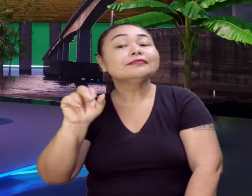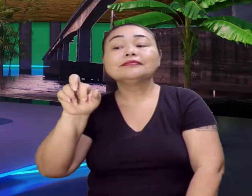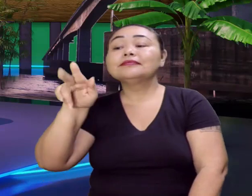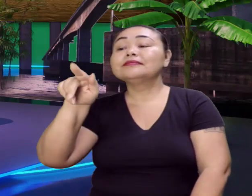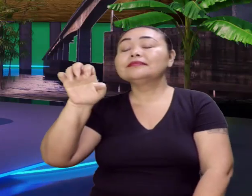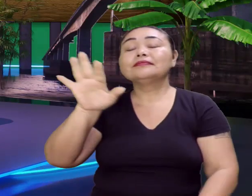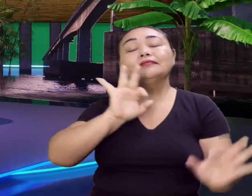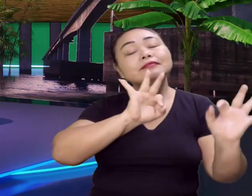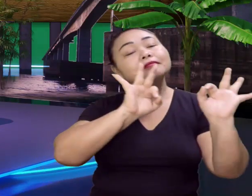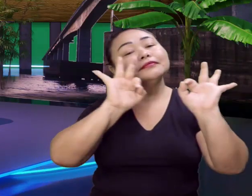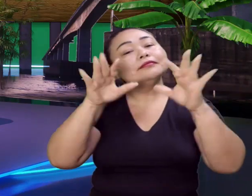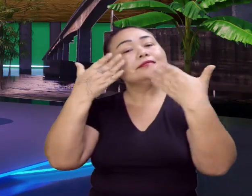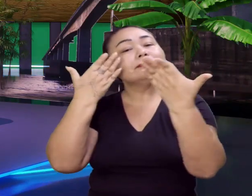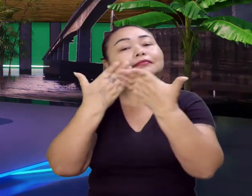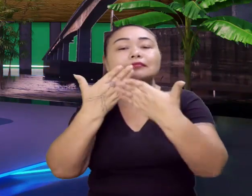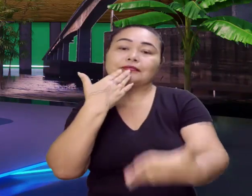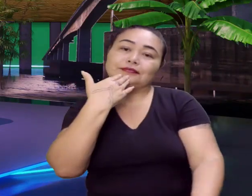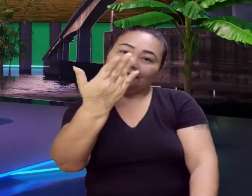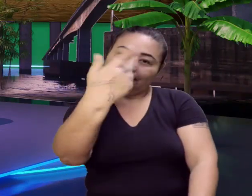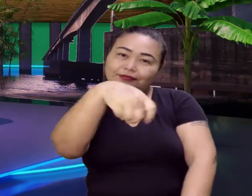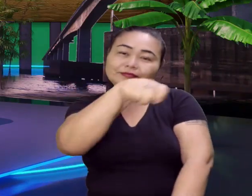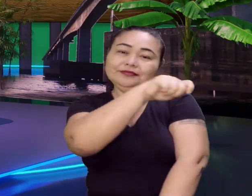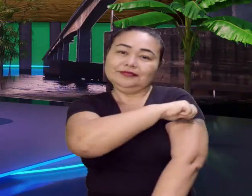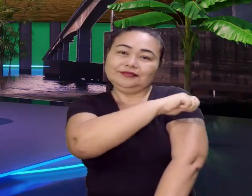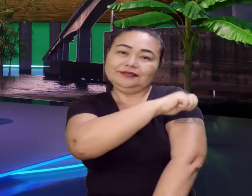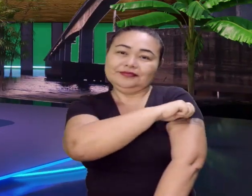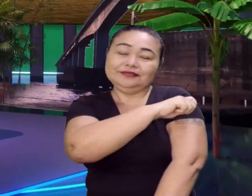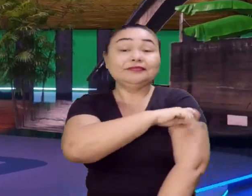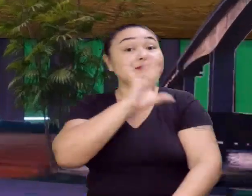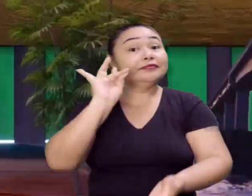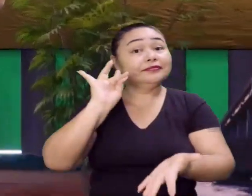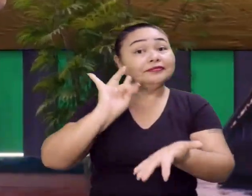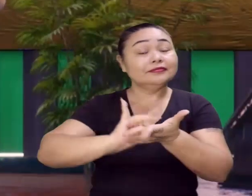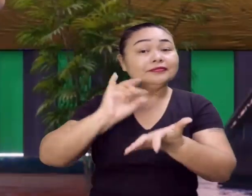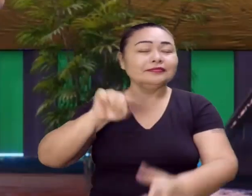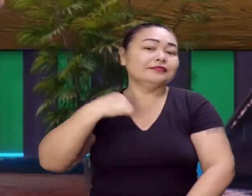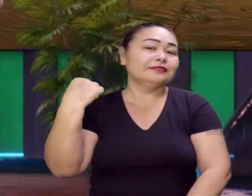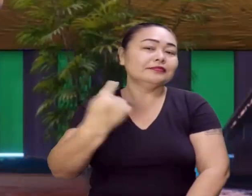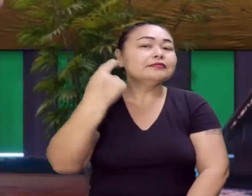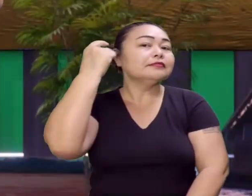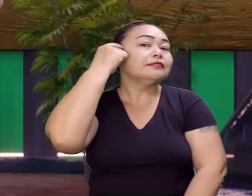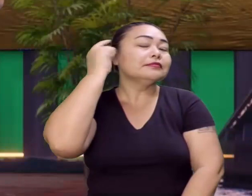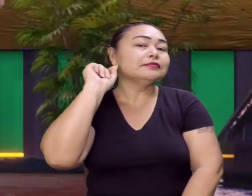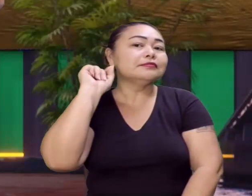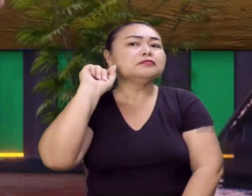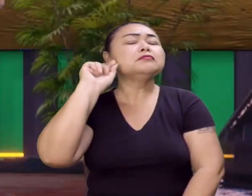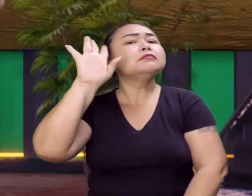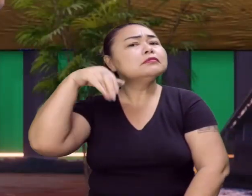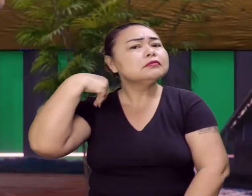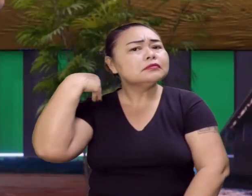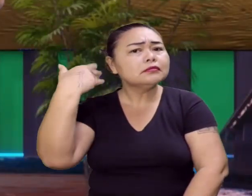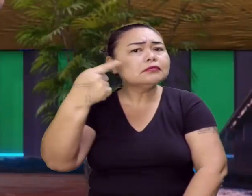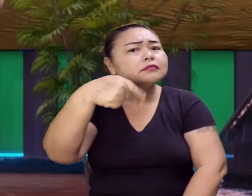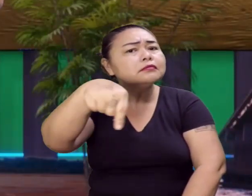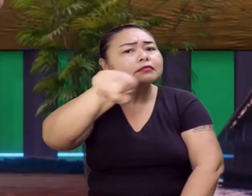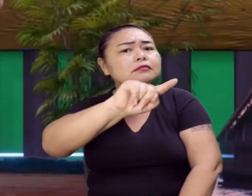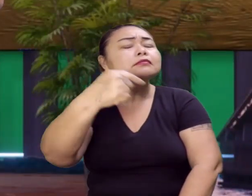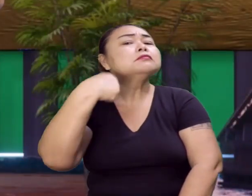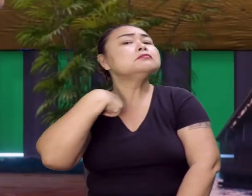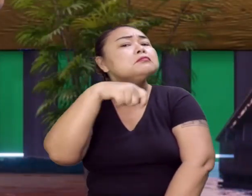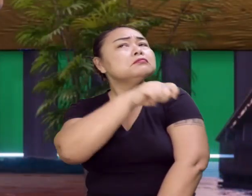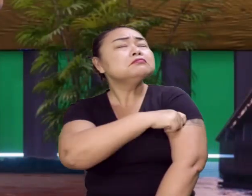Rogério, durante a aula pedimos para que o aluno, na verdade, nós pensamos que levamos ao aluno a